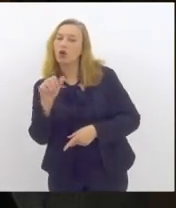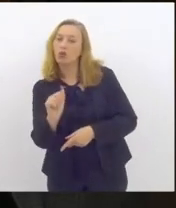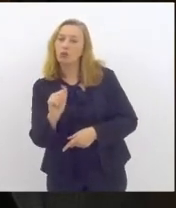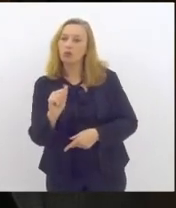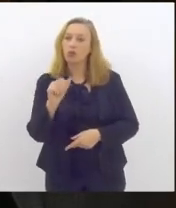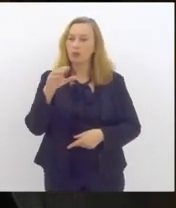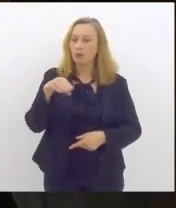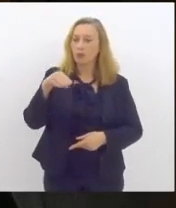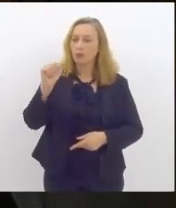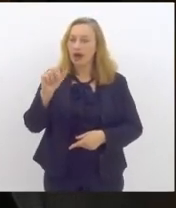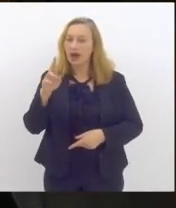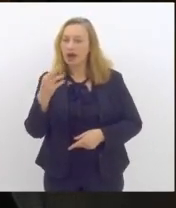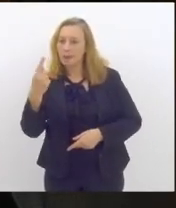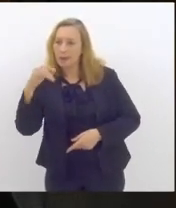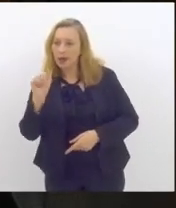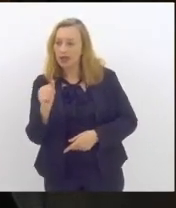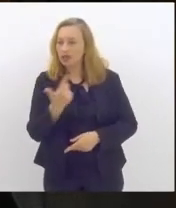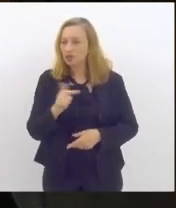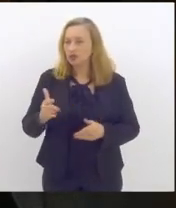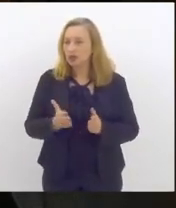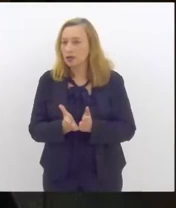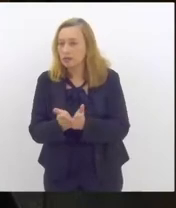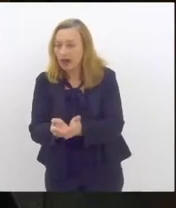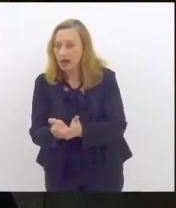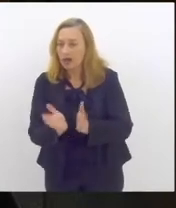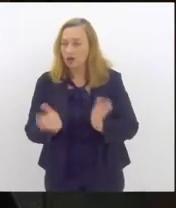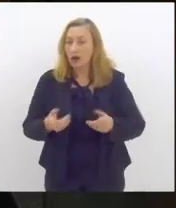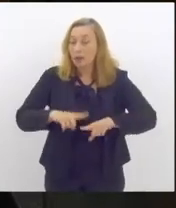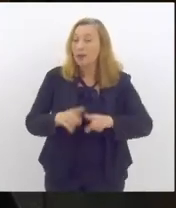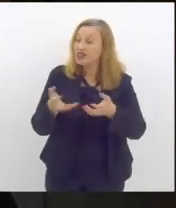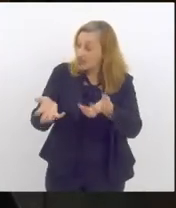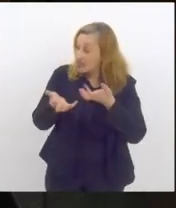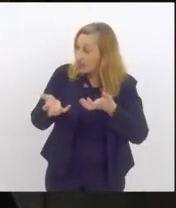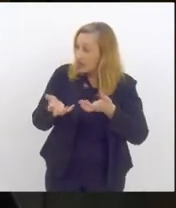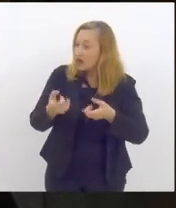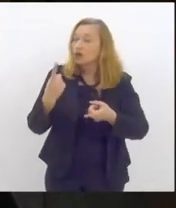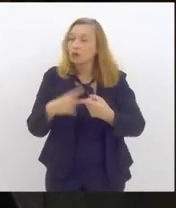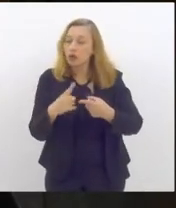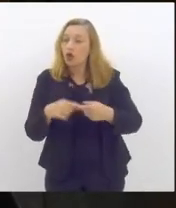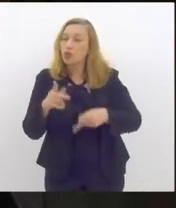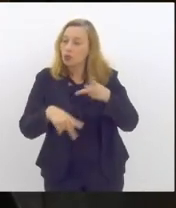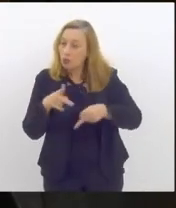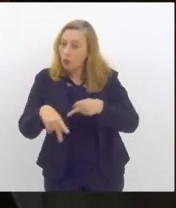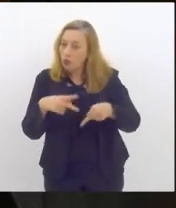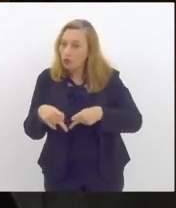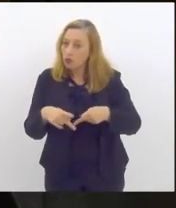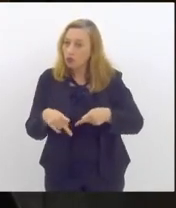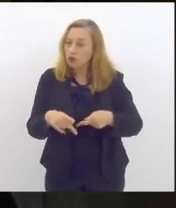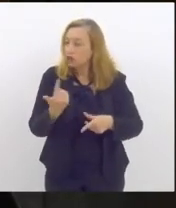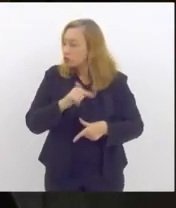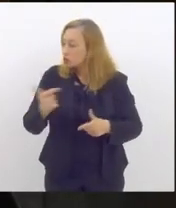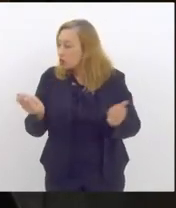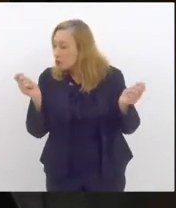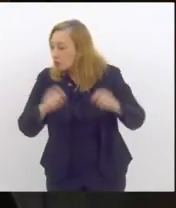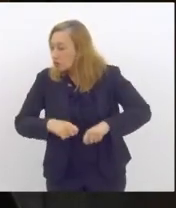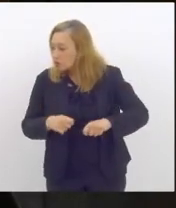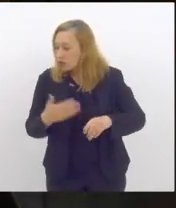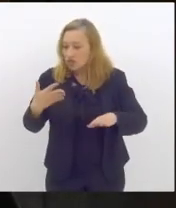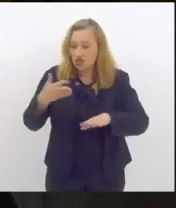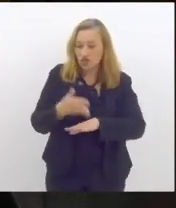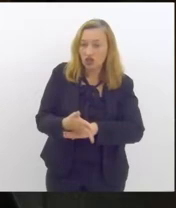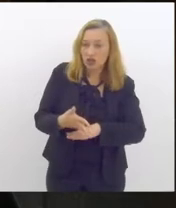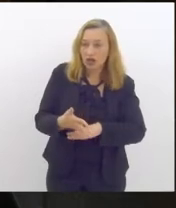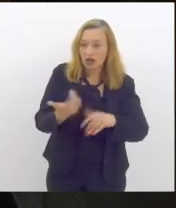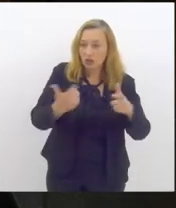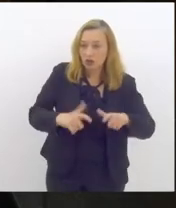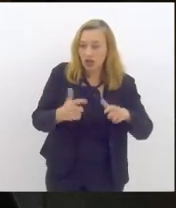Marambaia que atualmente não conta com serviço de barcas mas que quer contar porque é uma população isso Lana que não tem possibilidade de chegar